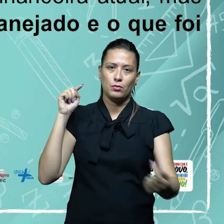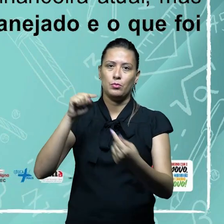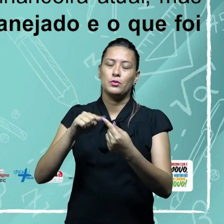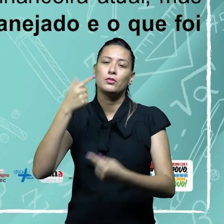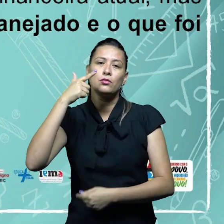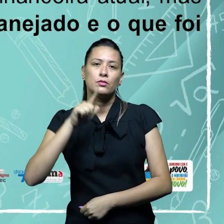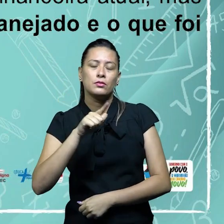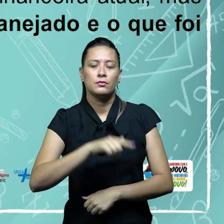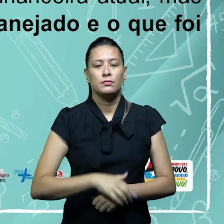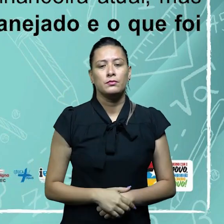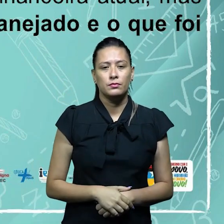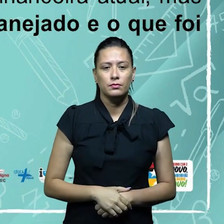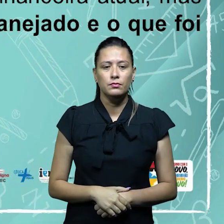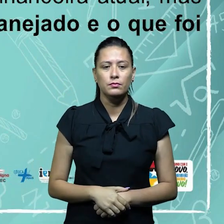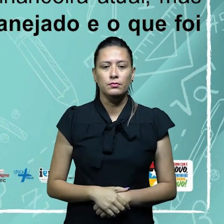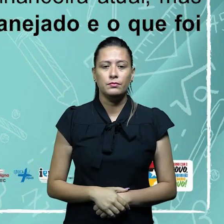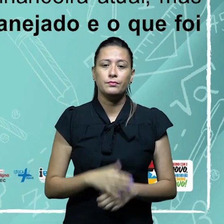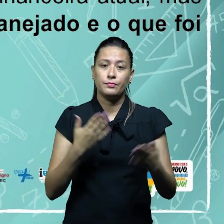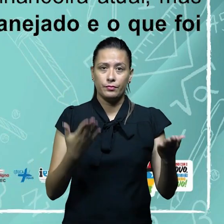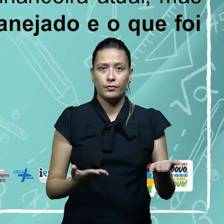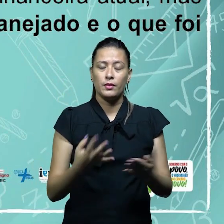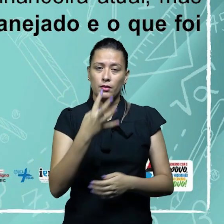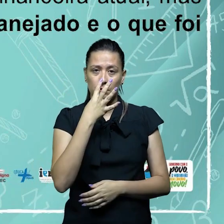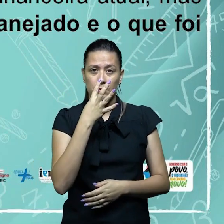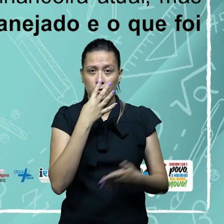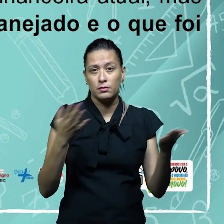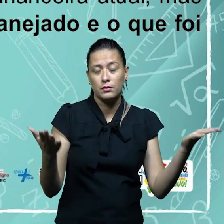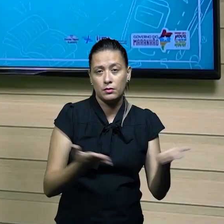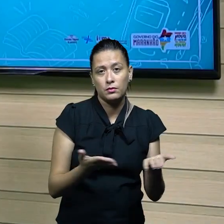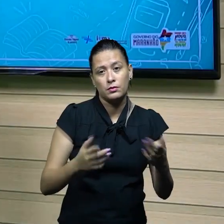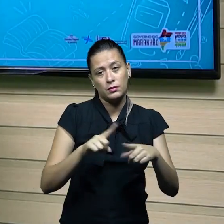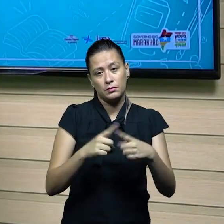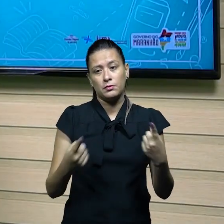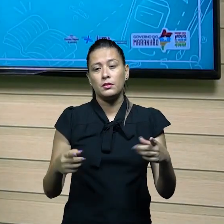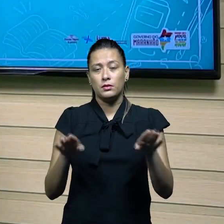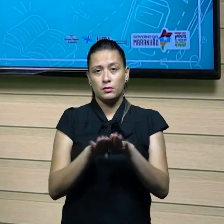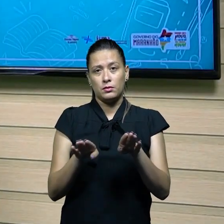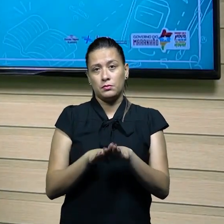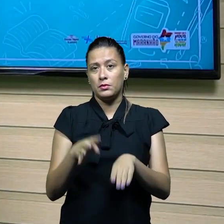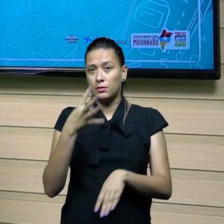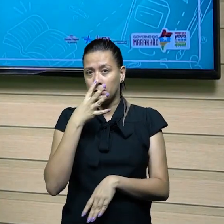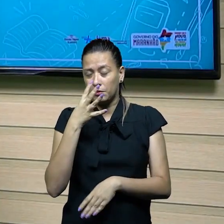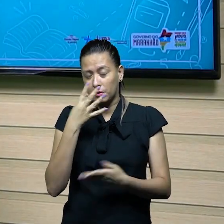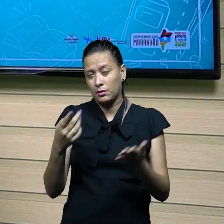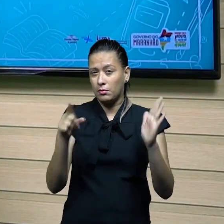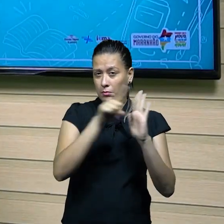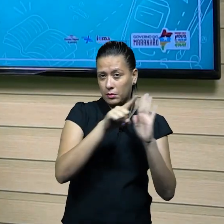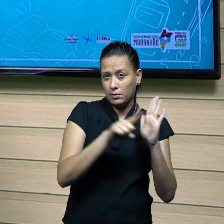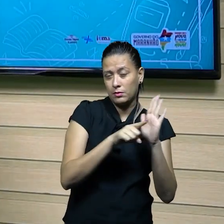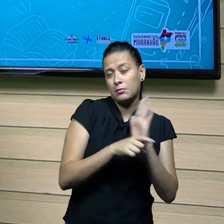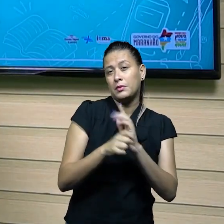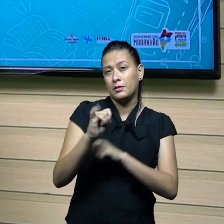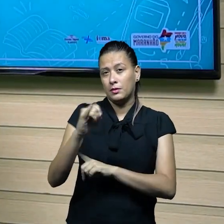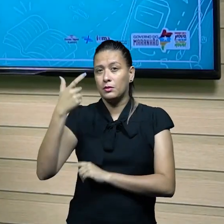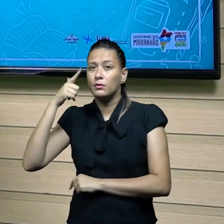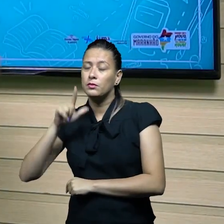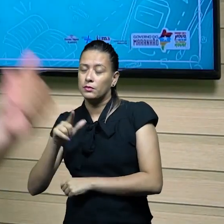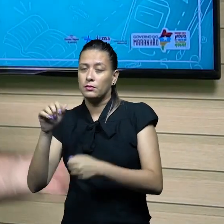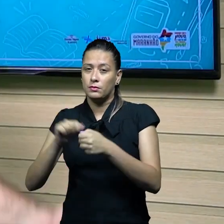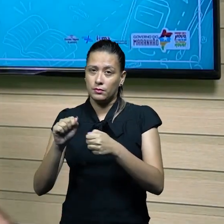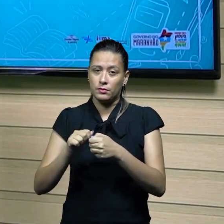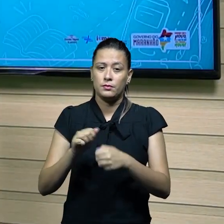analisar para ver se o que foi planejado, ele está sendo realizado. E se não está sendo realizado, eu vou analisar para ver o que precisa